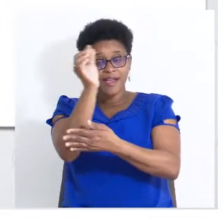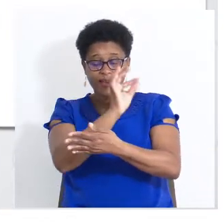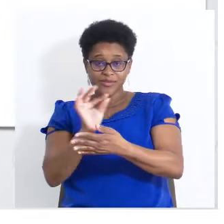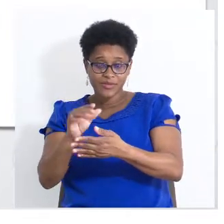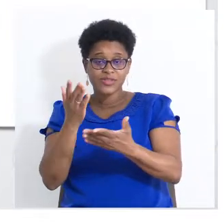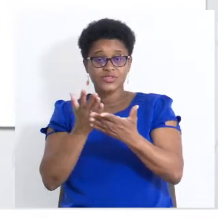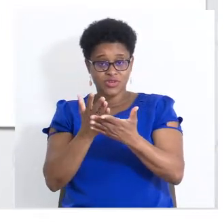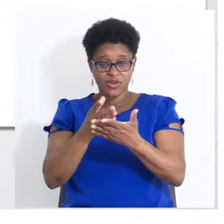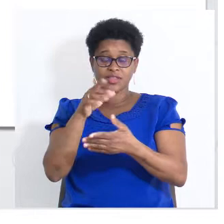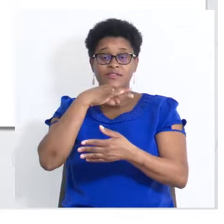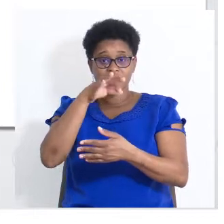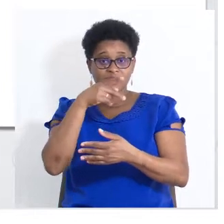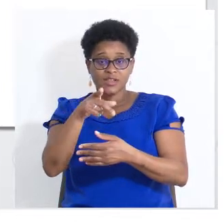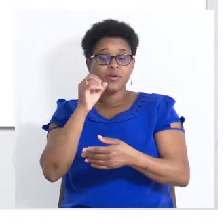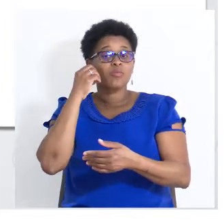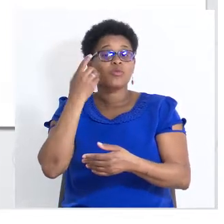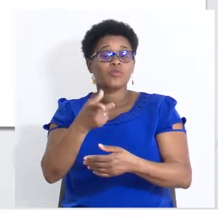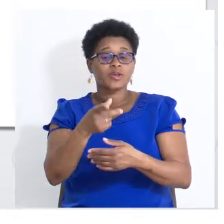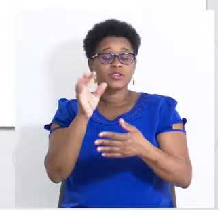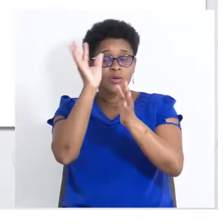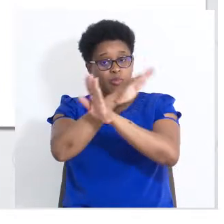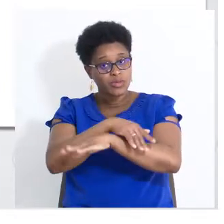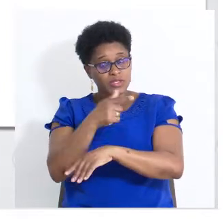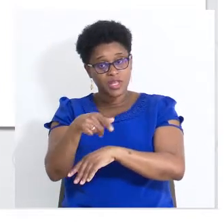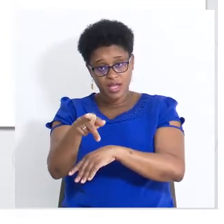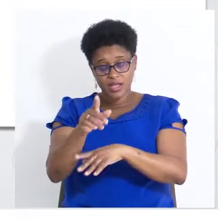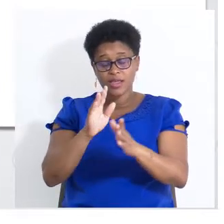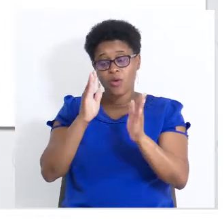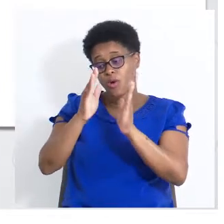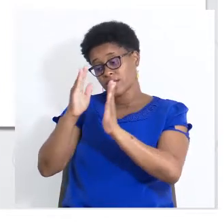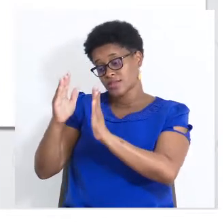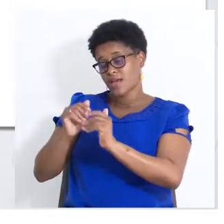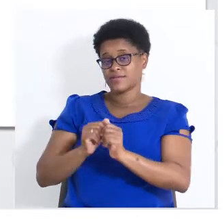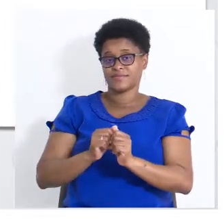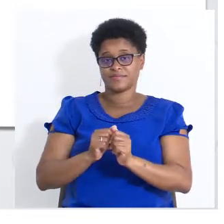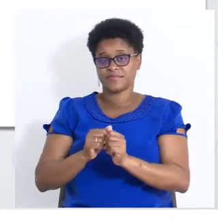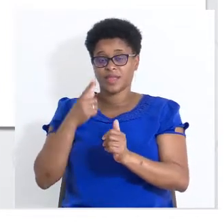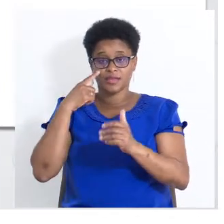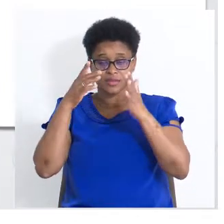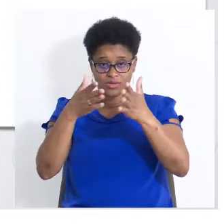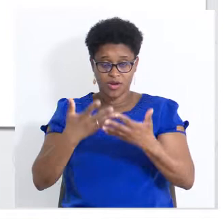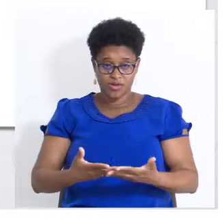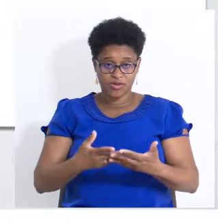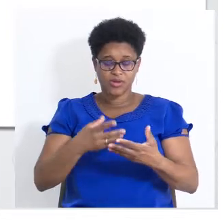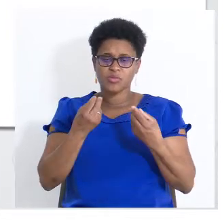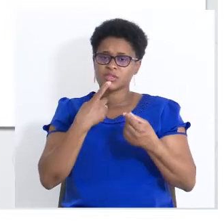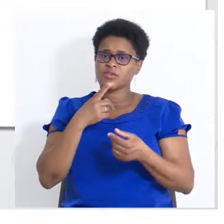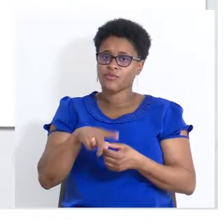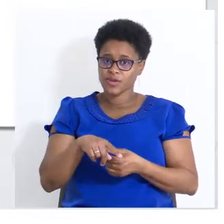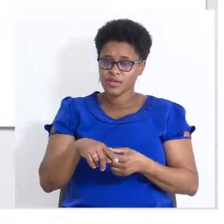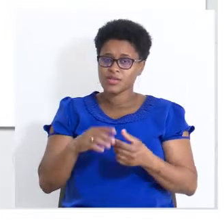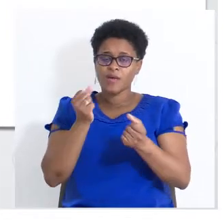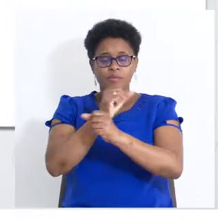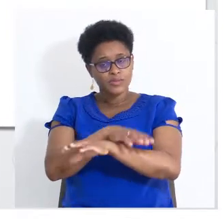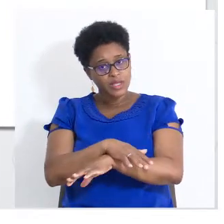sua arquitetura textual. Vais dizer como é que essa publicidade está aí organizada. Muita atenção agora. Certas